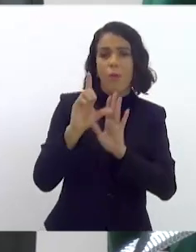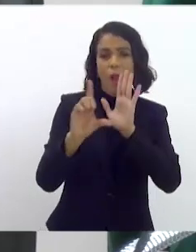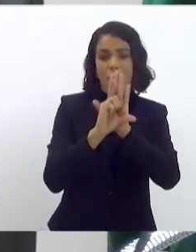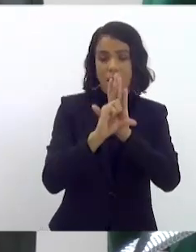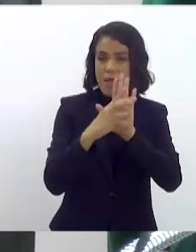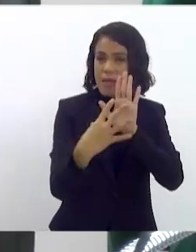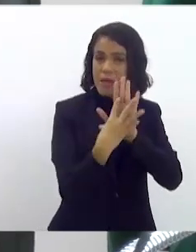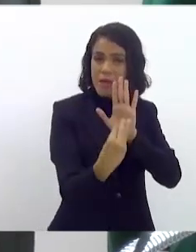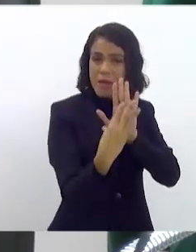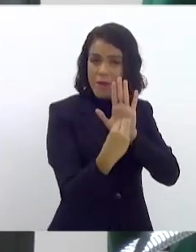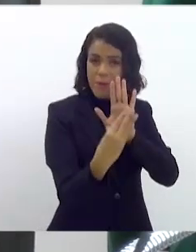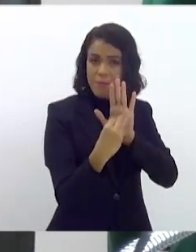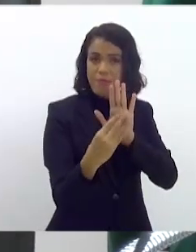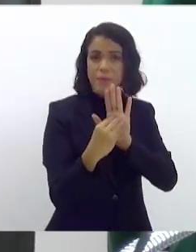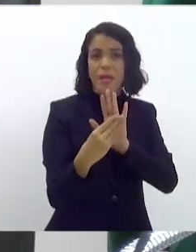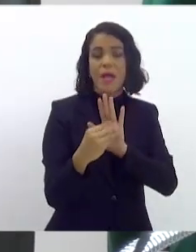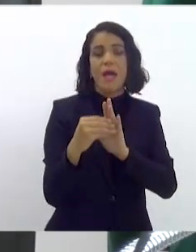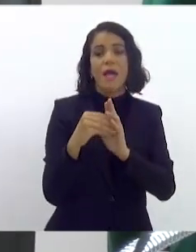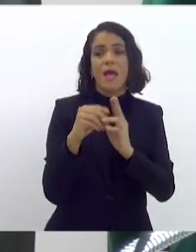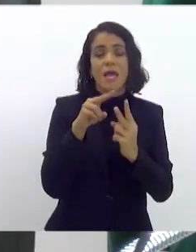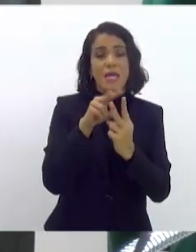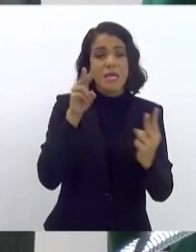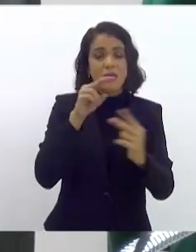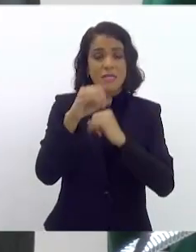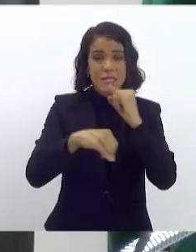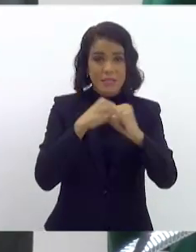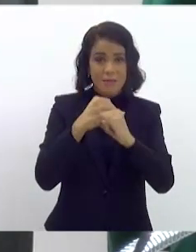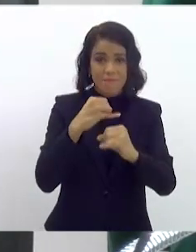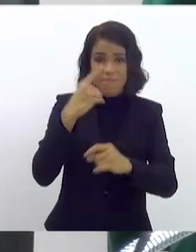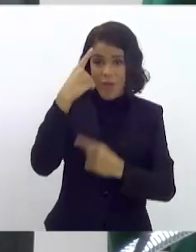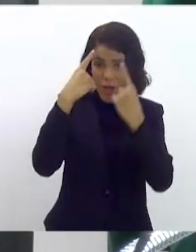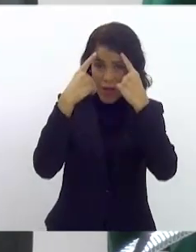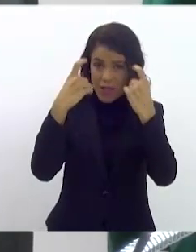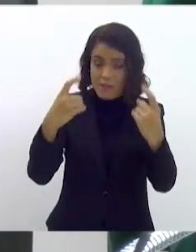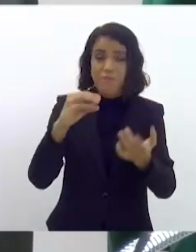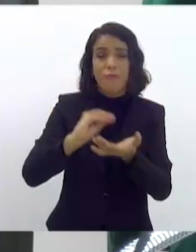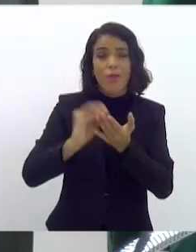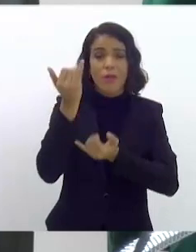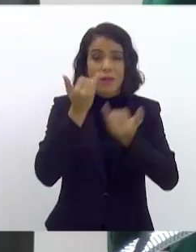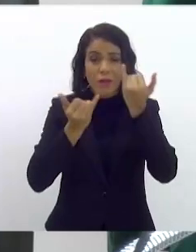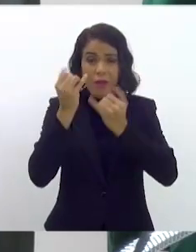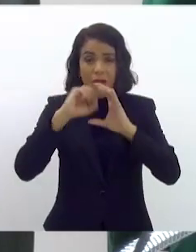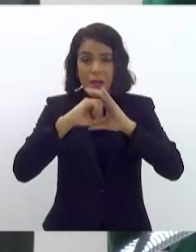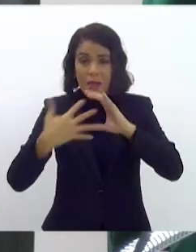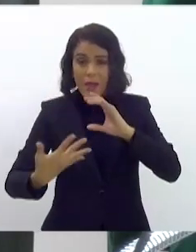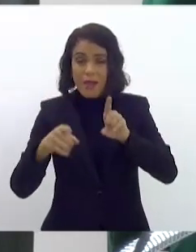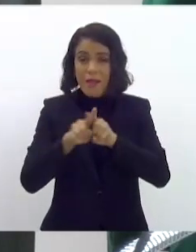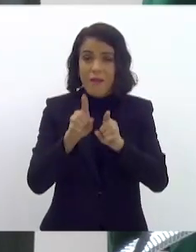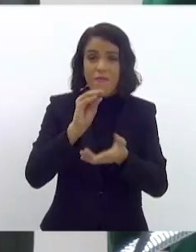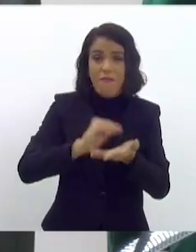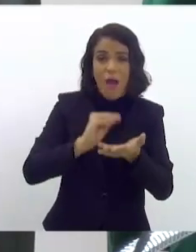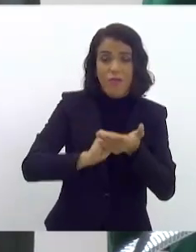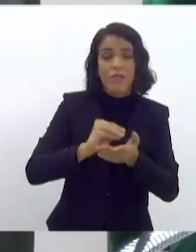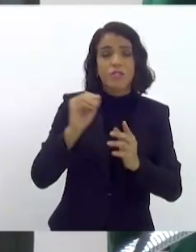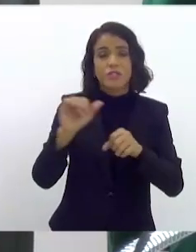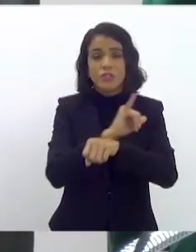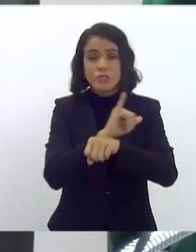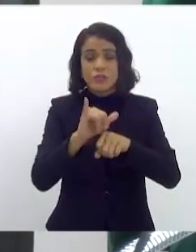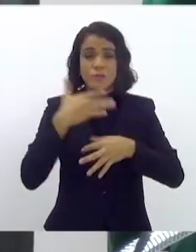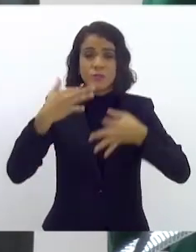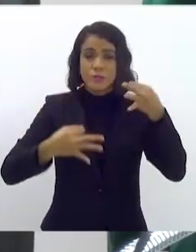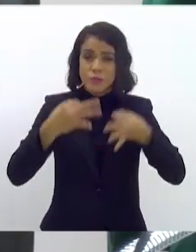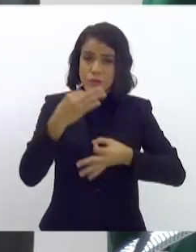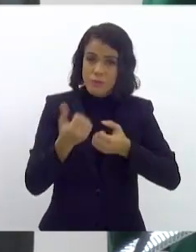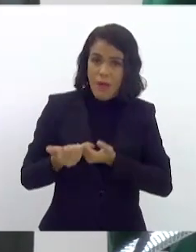sobre a ciberviolência devido à falta de informação sobre as suas características e à falta de instrumentos jurídicos adequados